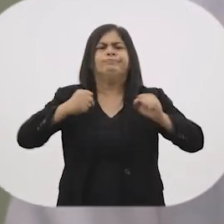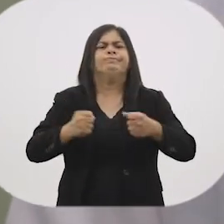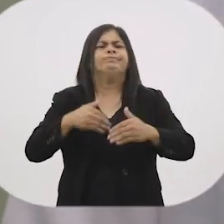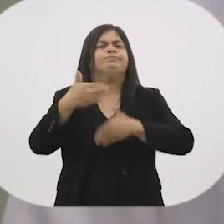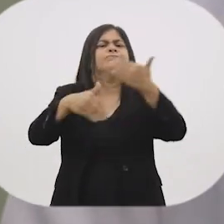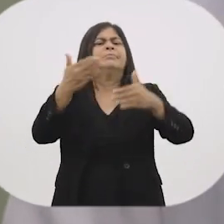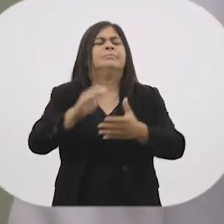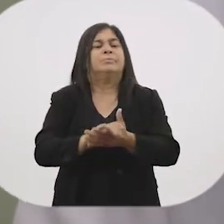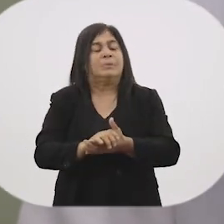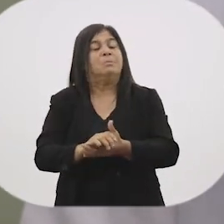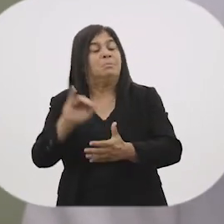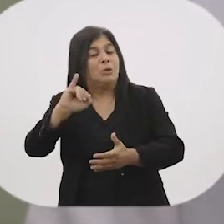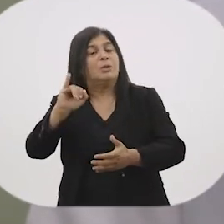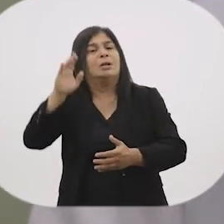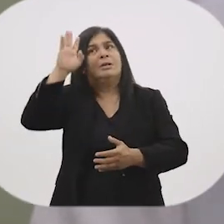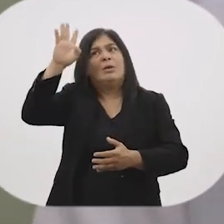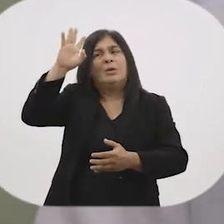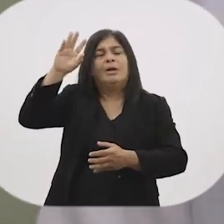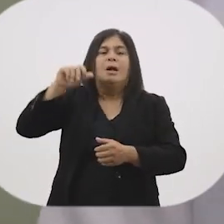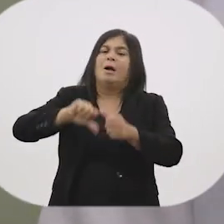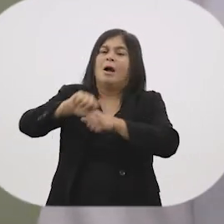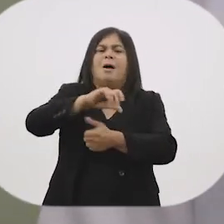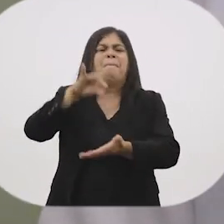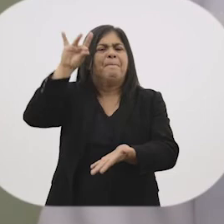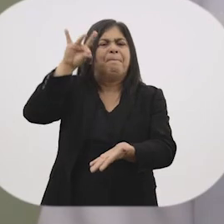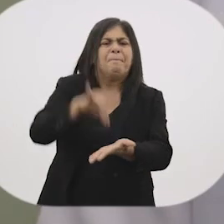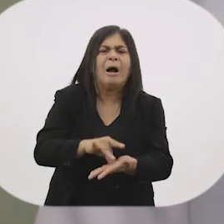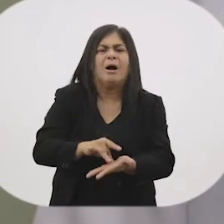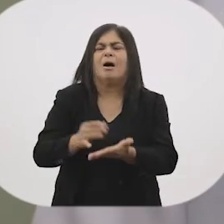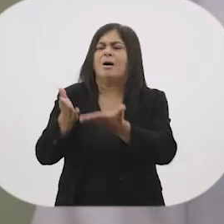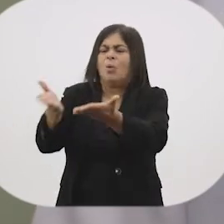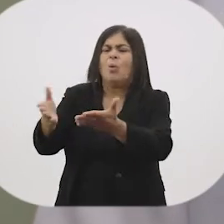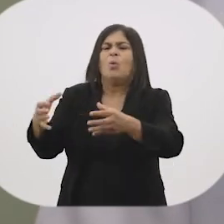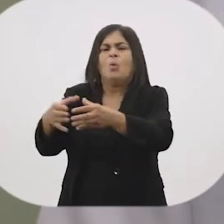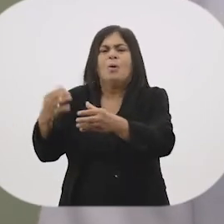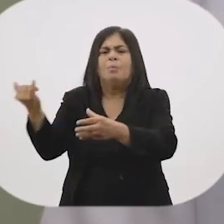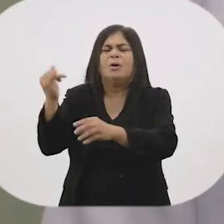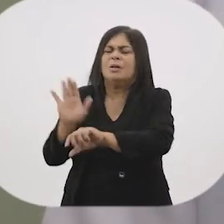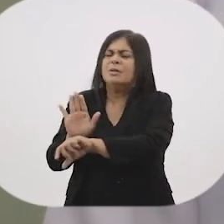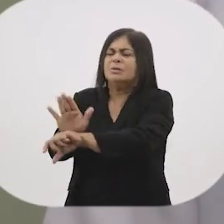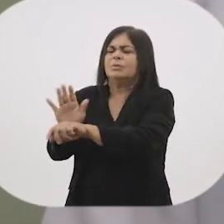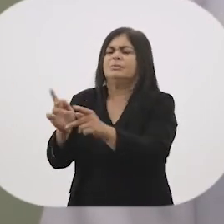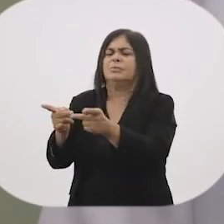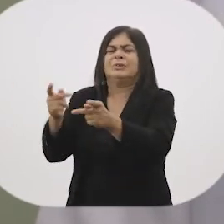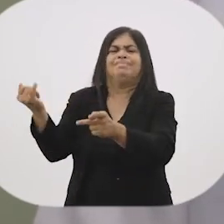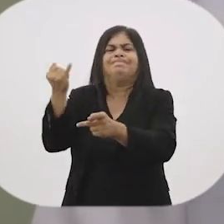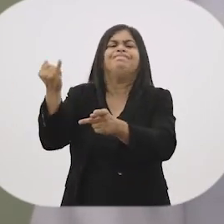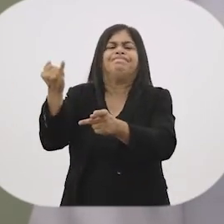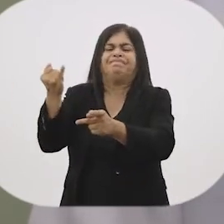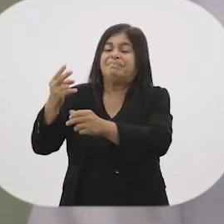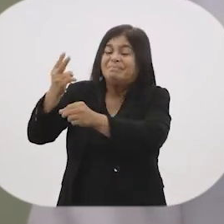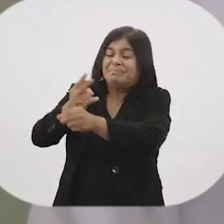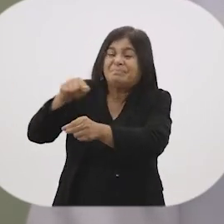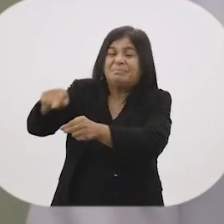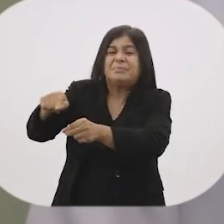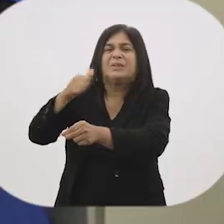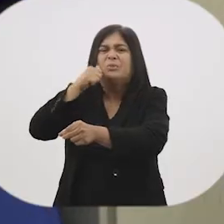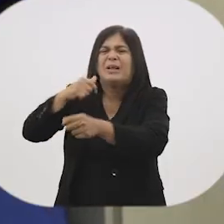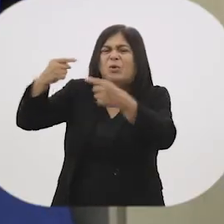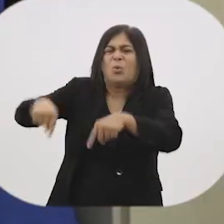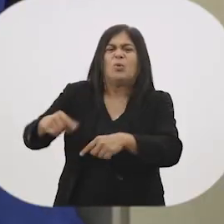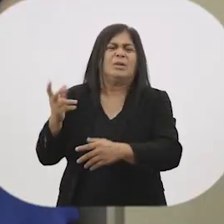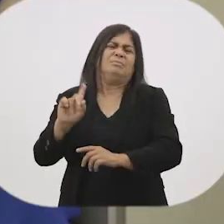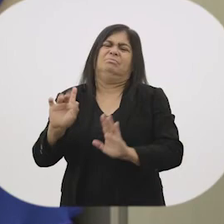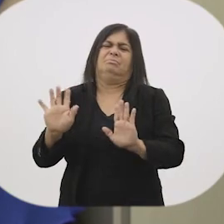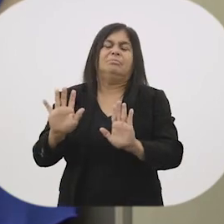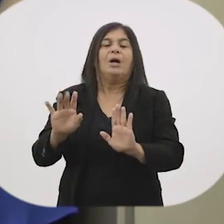finalmente está aplicando essa teoria numa coisa pra q tão pertinente então necessária e é a violência contra a mulher e